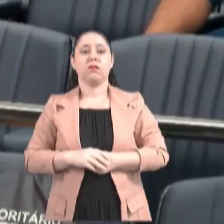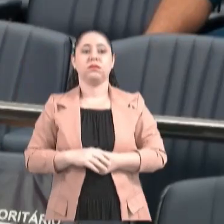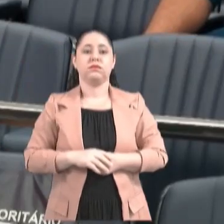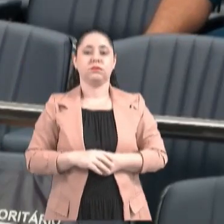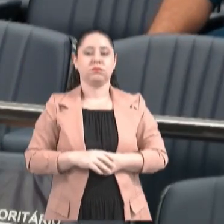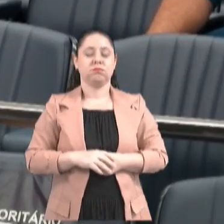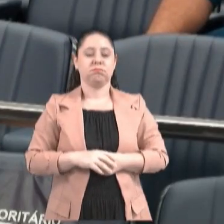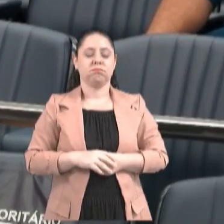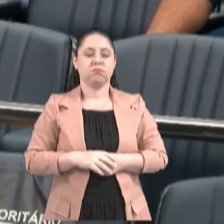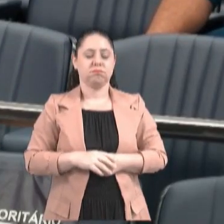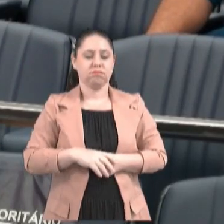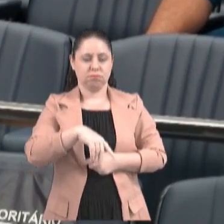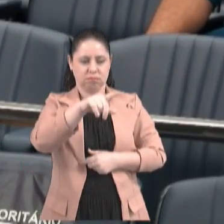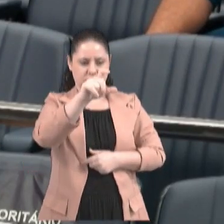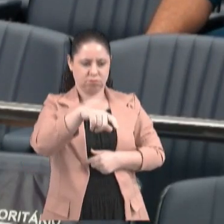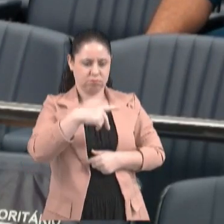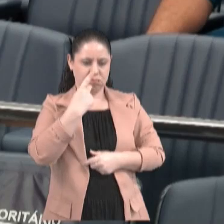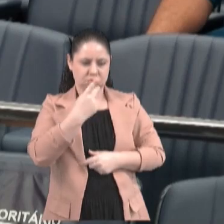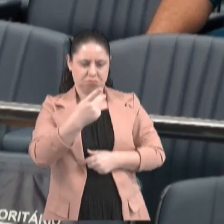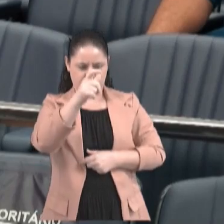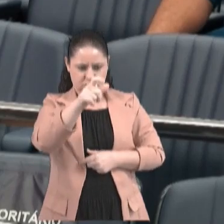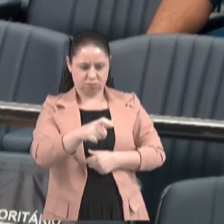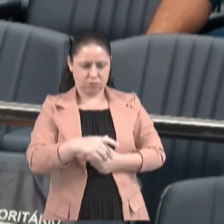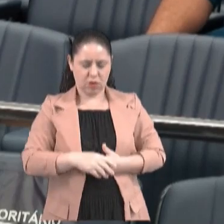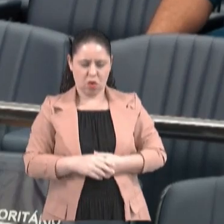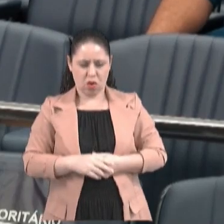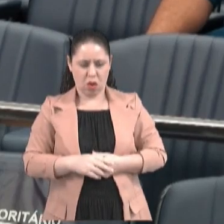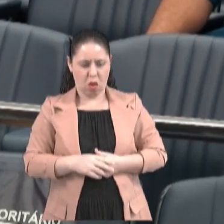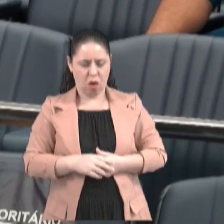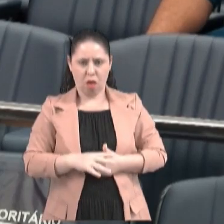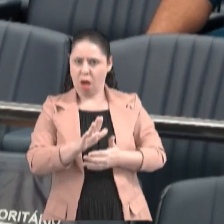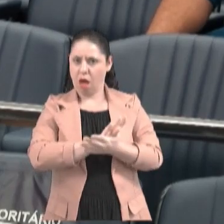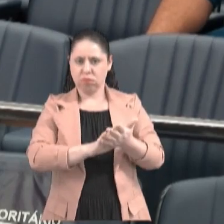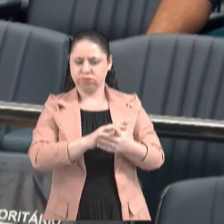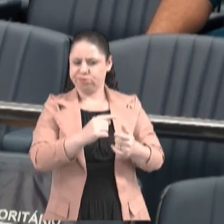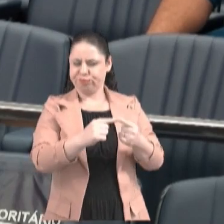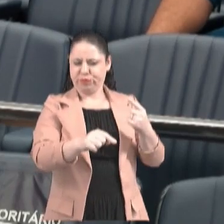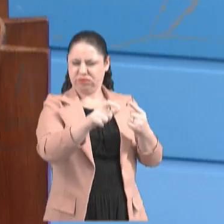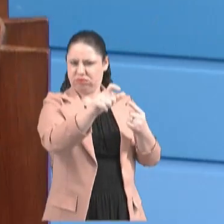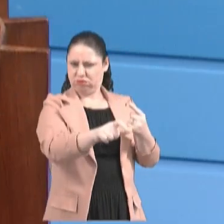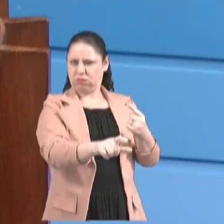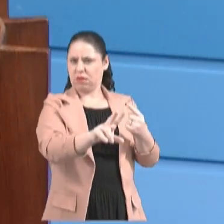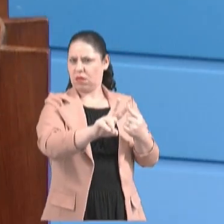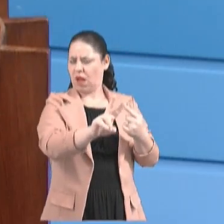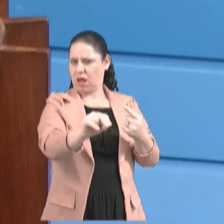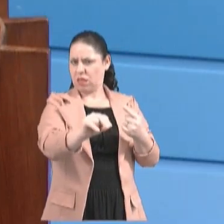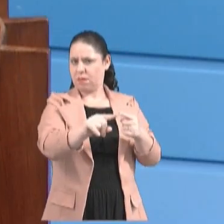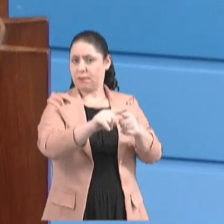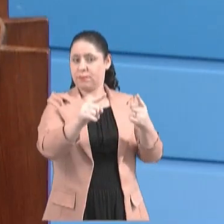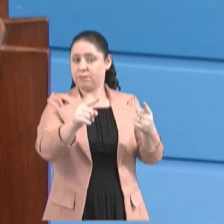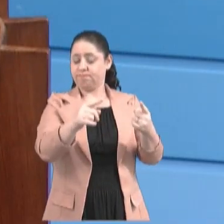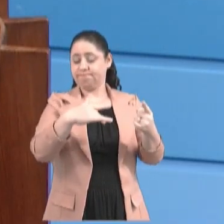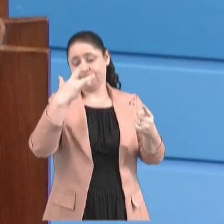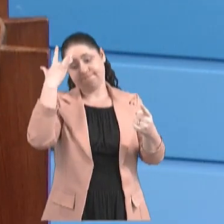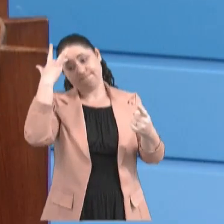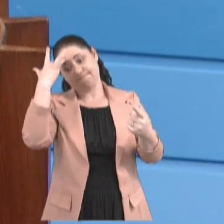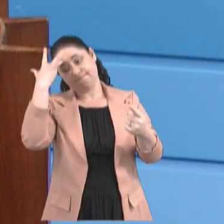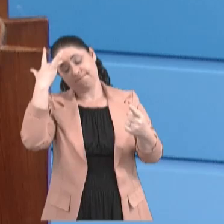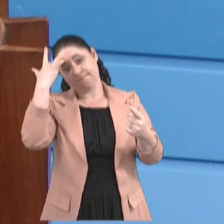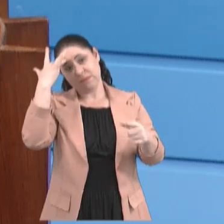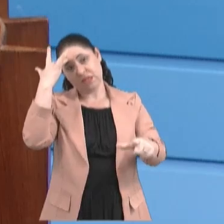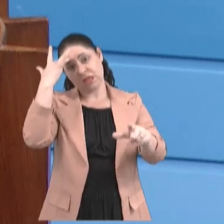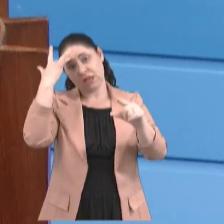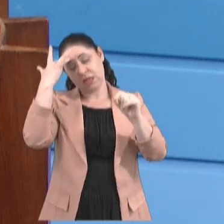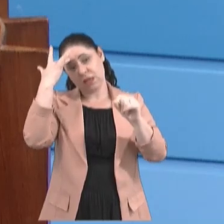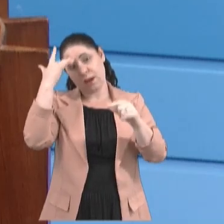Pessoalmente, quero antecipar a Vossas Excelências, nada contra esse senhor, mas acho que a